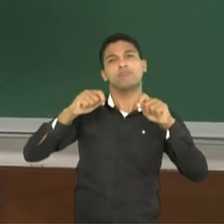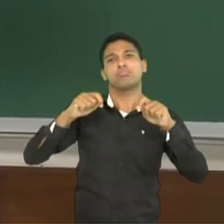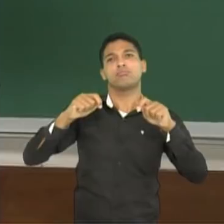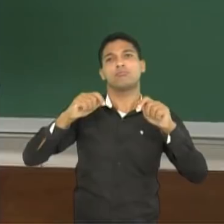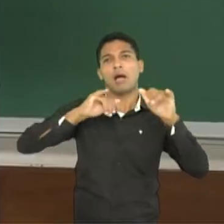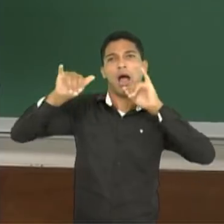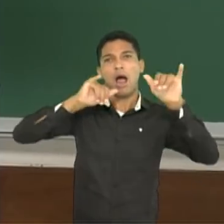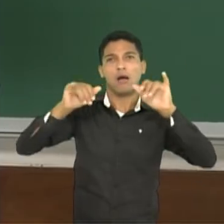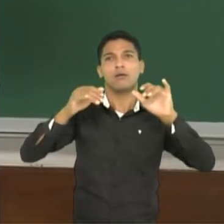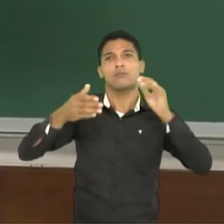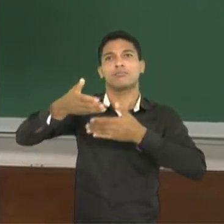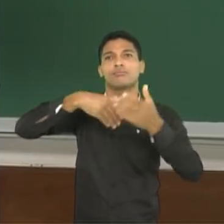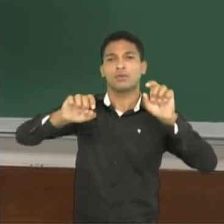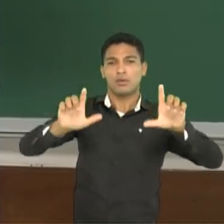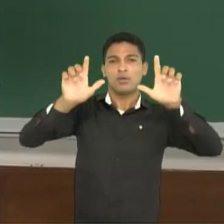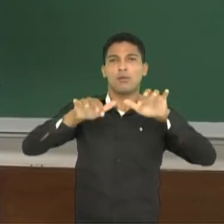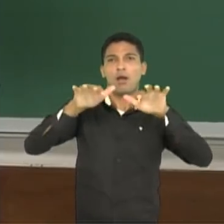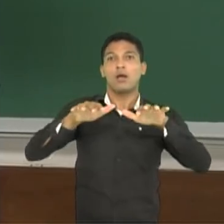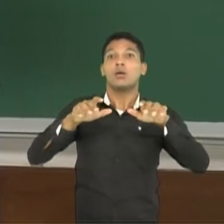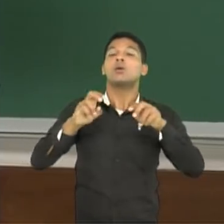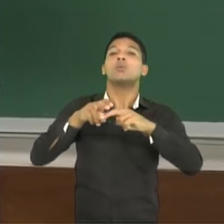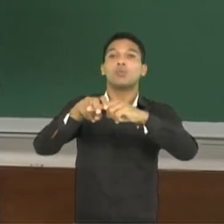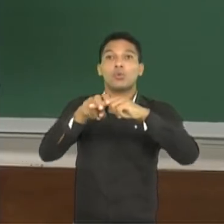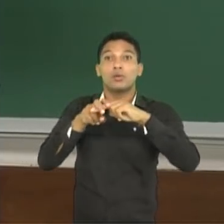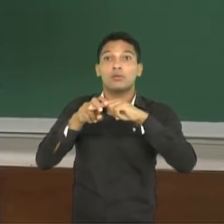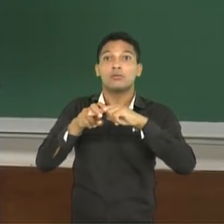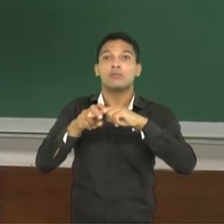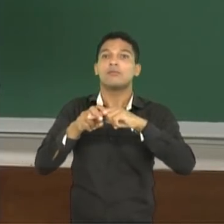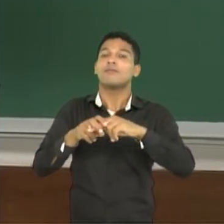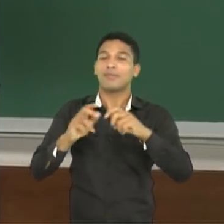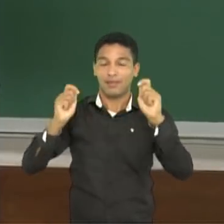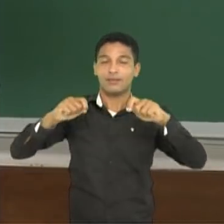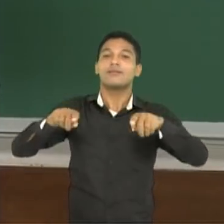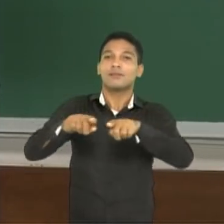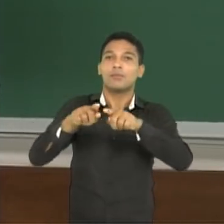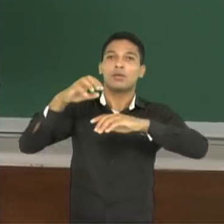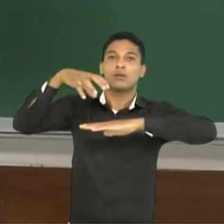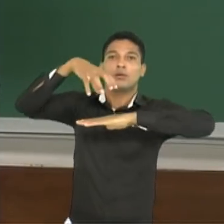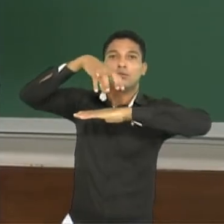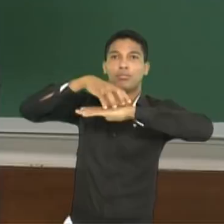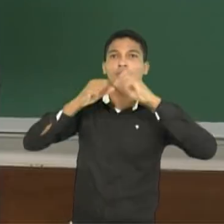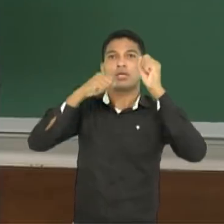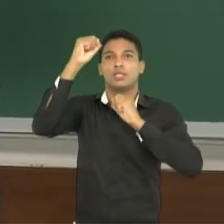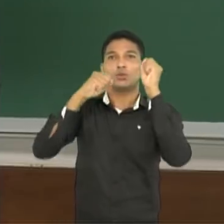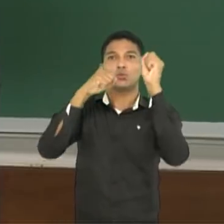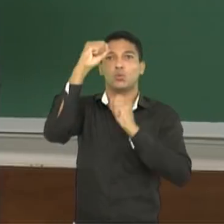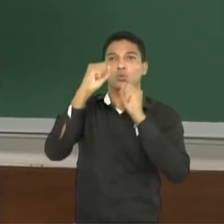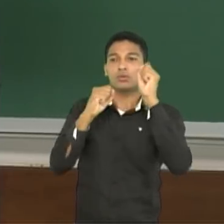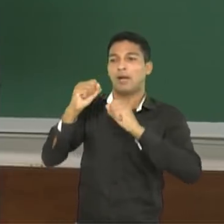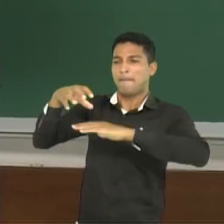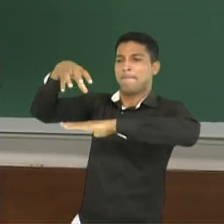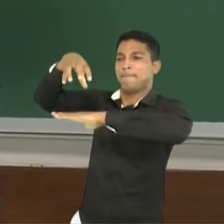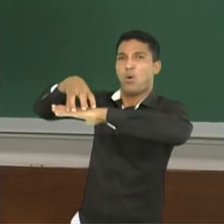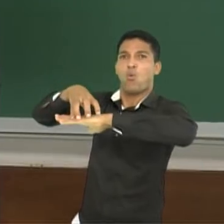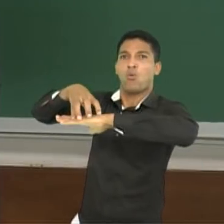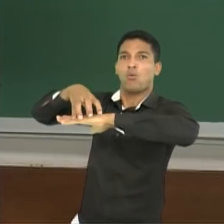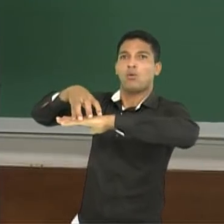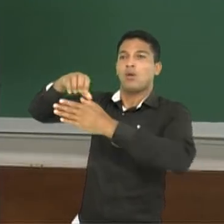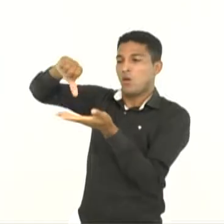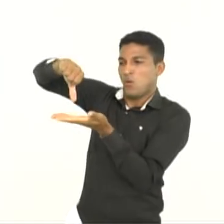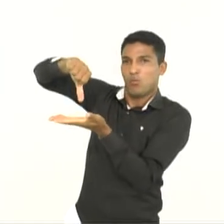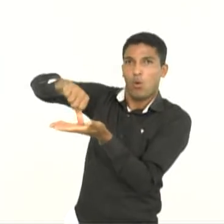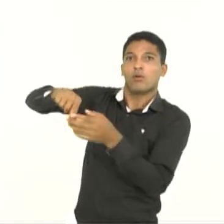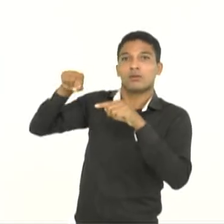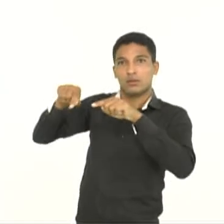da indústria também, da presença da indústria, porque se a comunicação é favorável, vai favorecer a indústria. Perguntinha ali para fechar essa